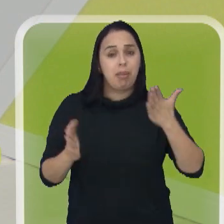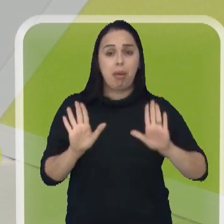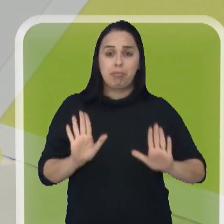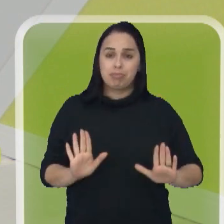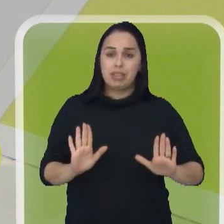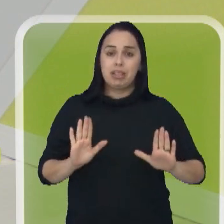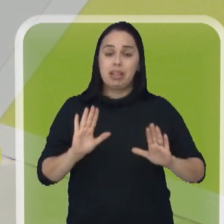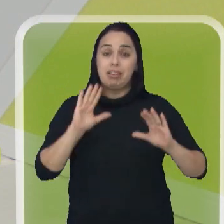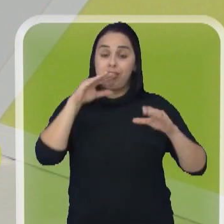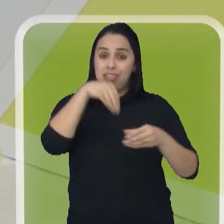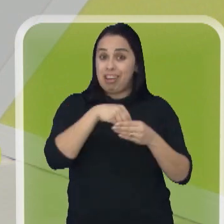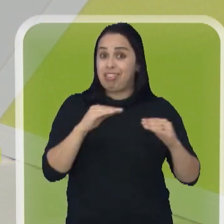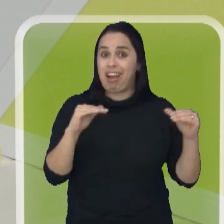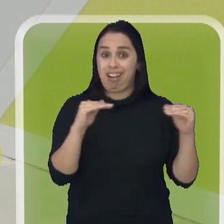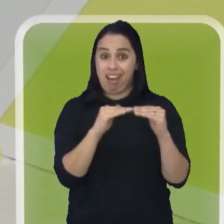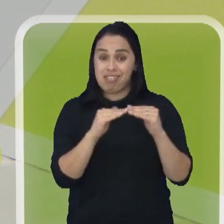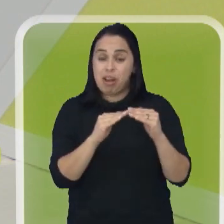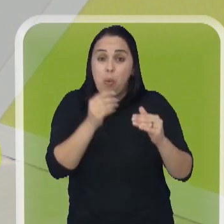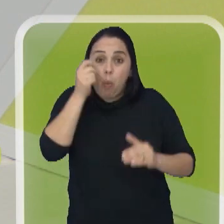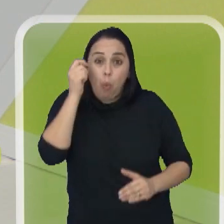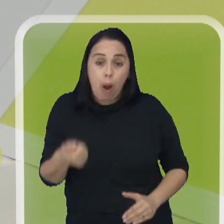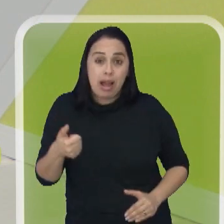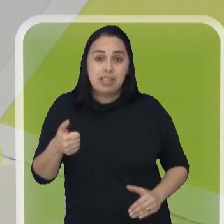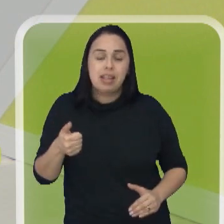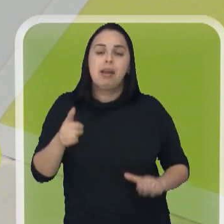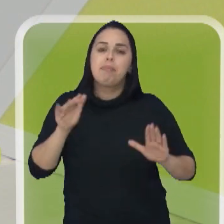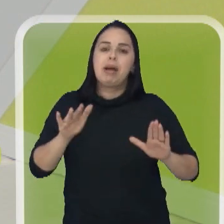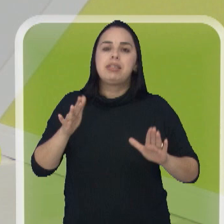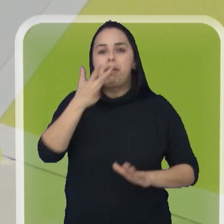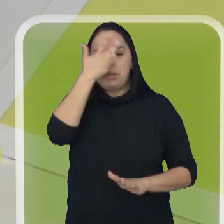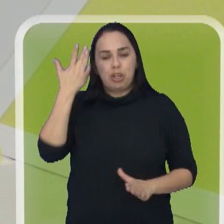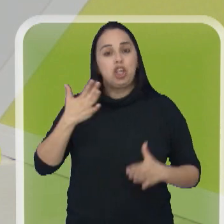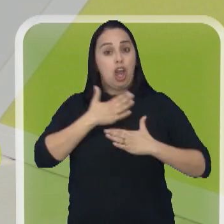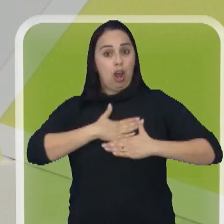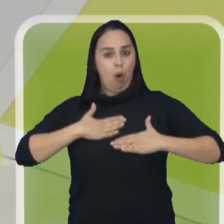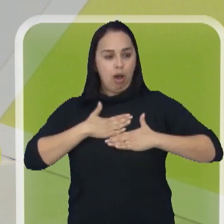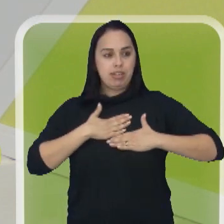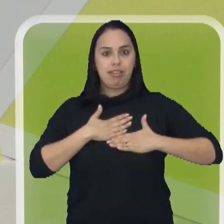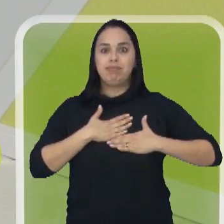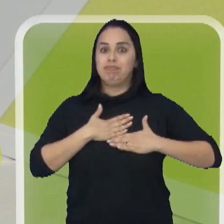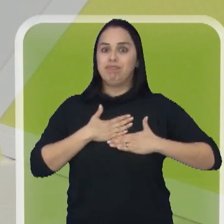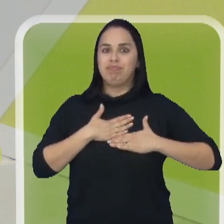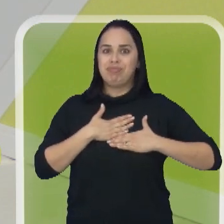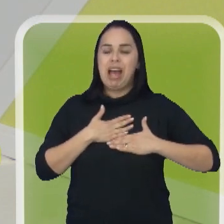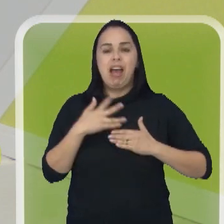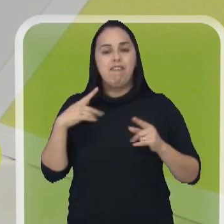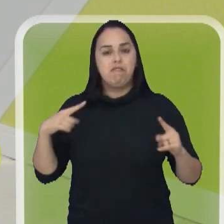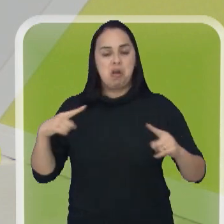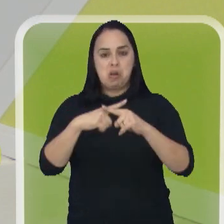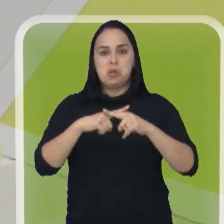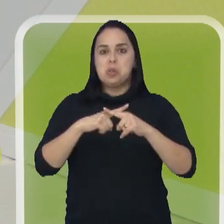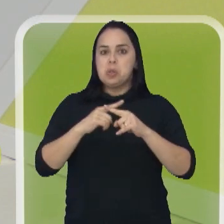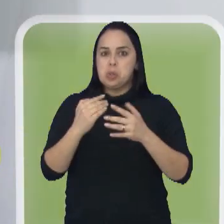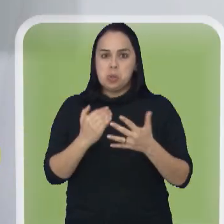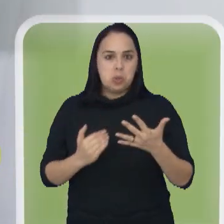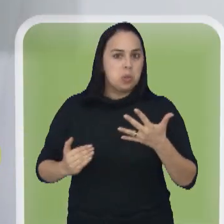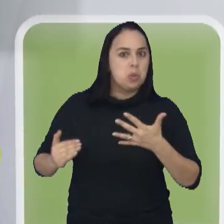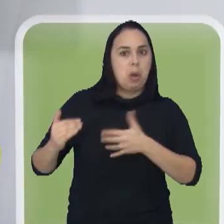Cruzeiro na casa do Cruzeiro. Foi por pouco, mas para quem gosta de voleibol, viu uma partida do mais alto nível técnico, não,